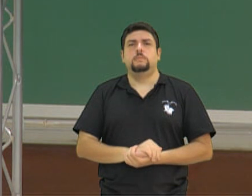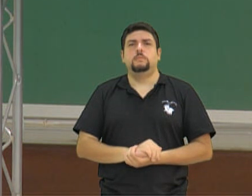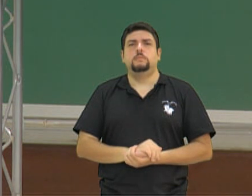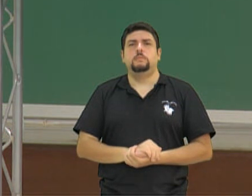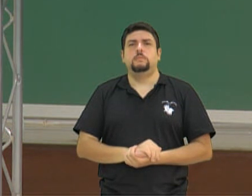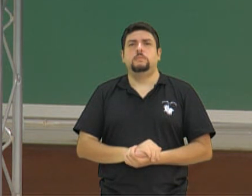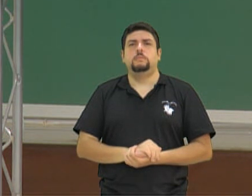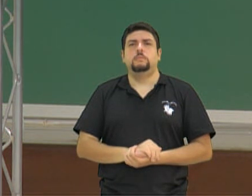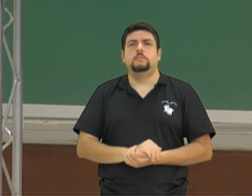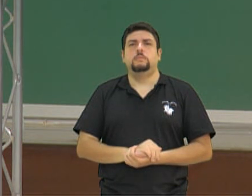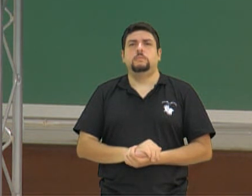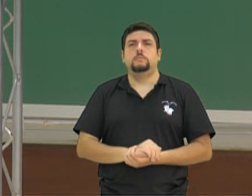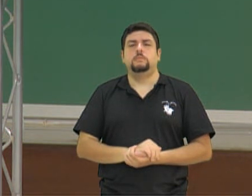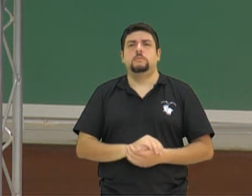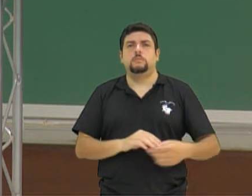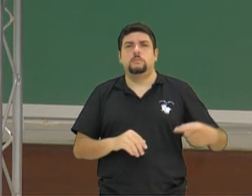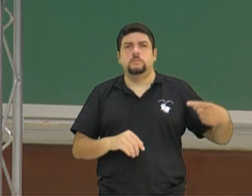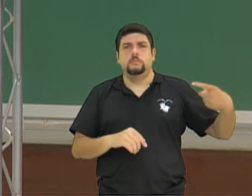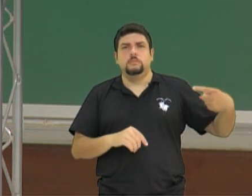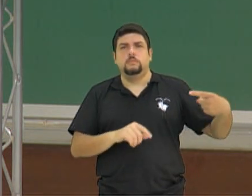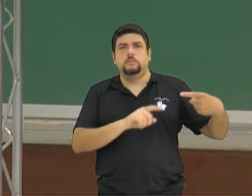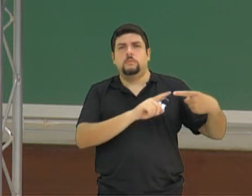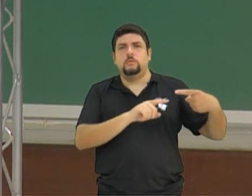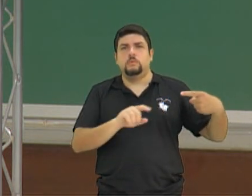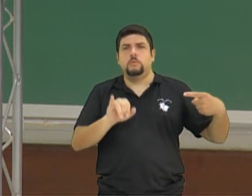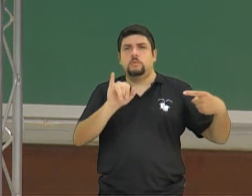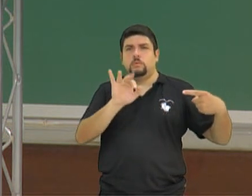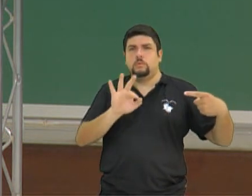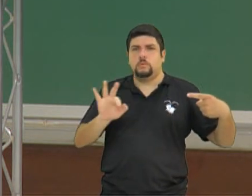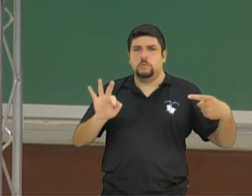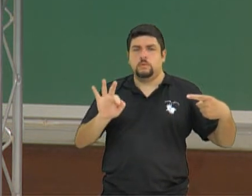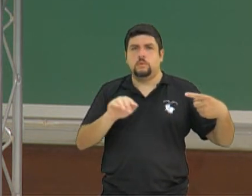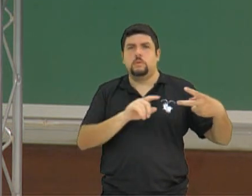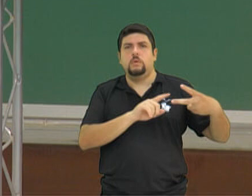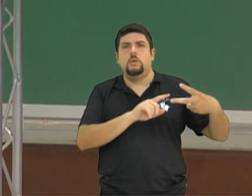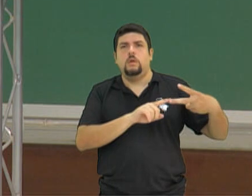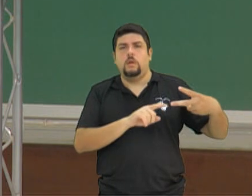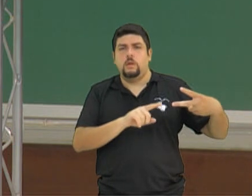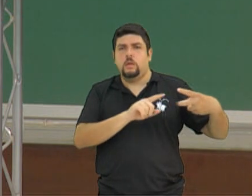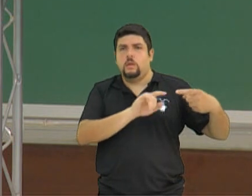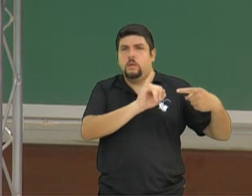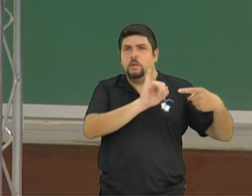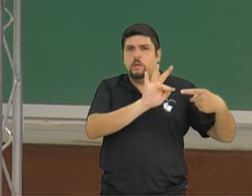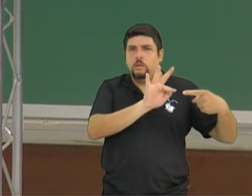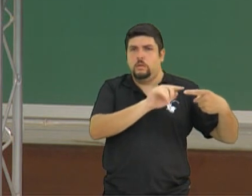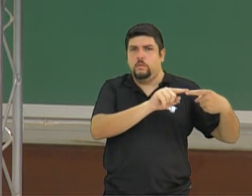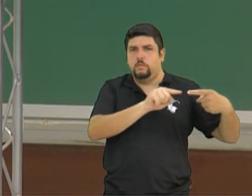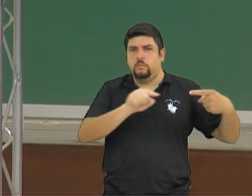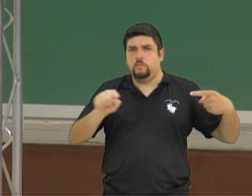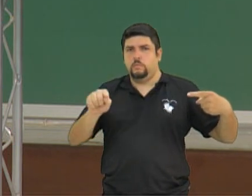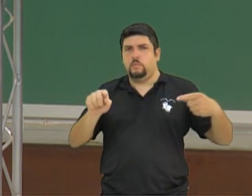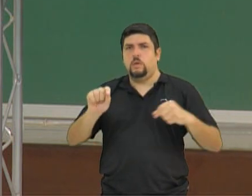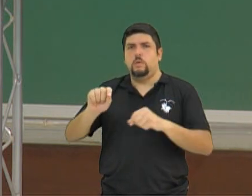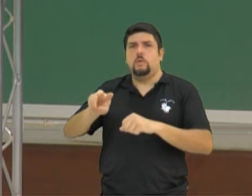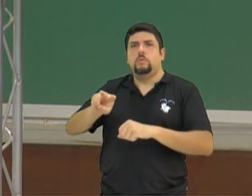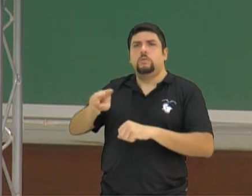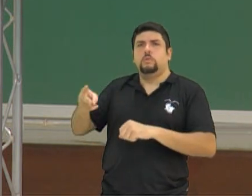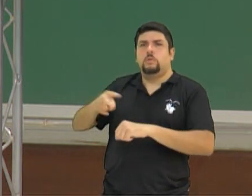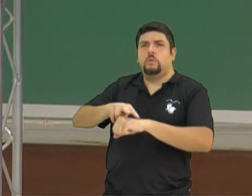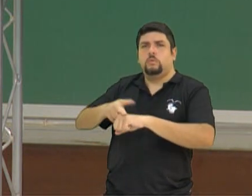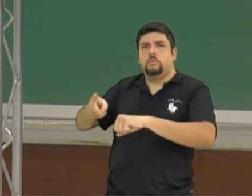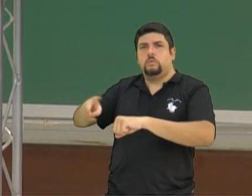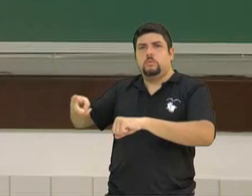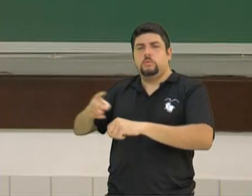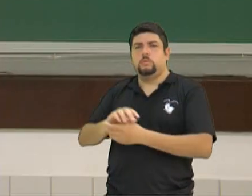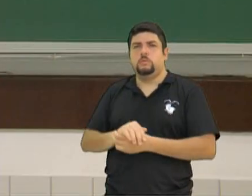primeira frase é a condição e a segunda frase é a consequência. A frase que seria a consequência tem três possibilidades: